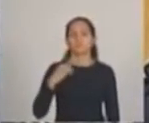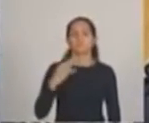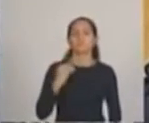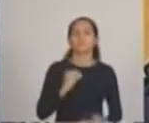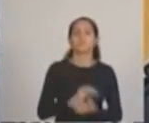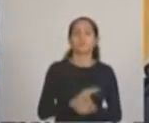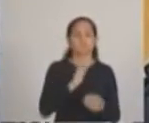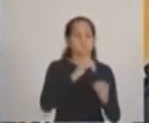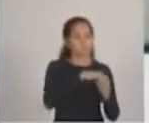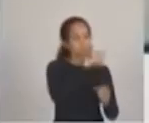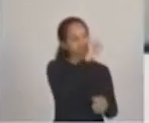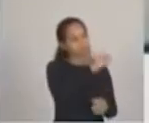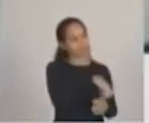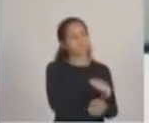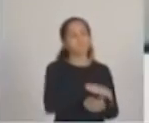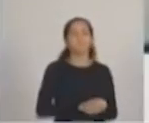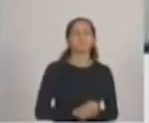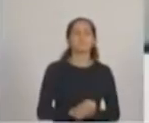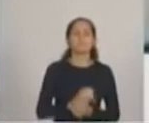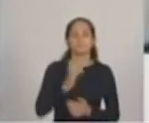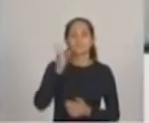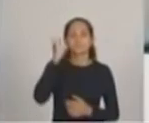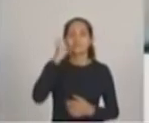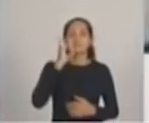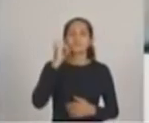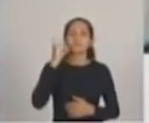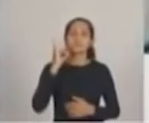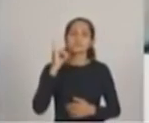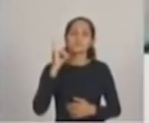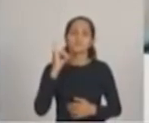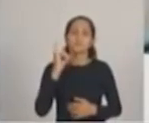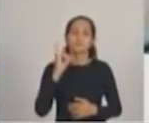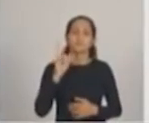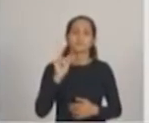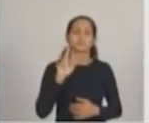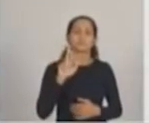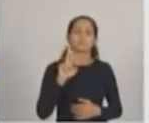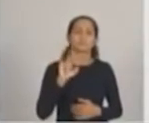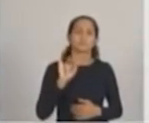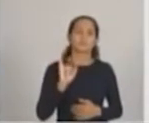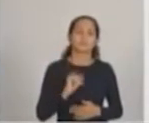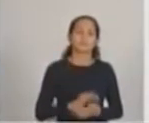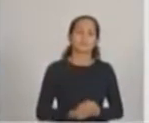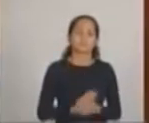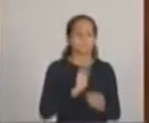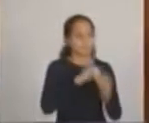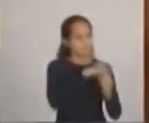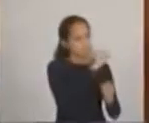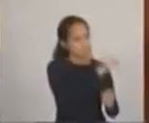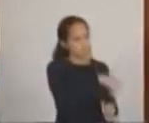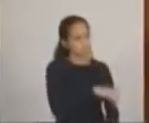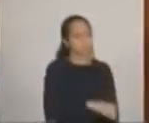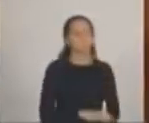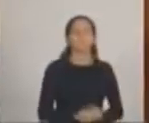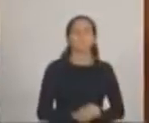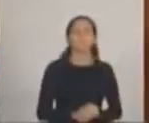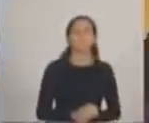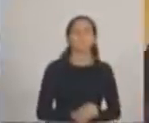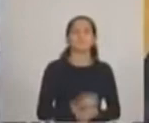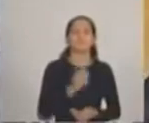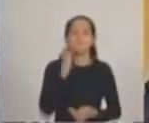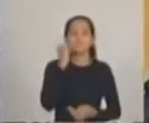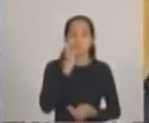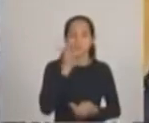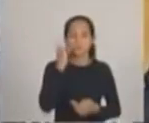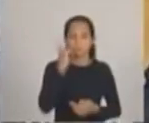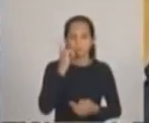Voto sim, senhor presidente. Vota sim. Deputado Dari Pagung. Voto sim, presidente. Vota sim.